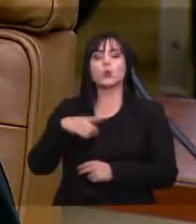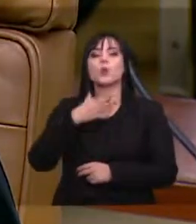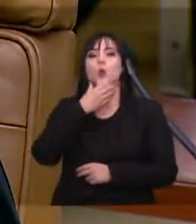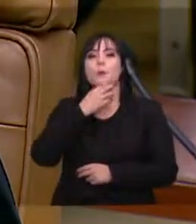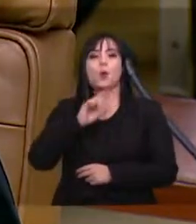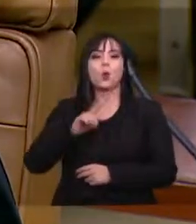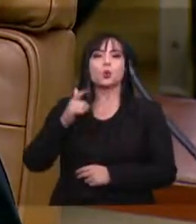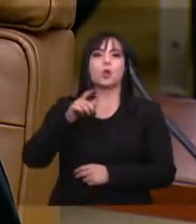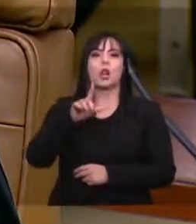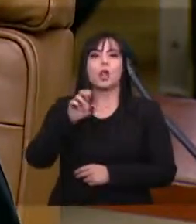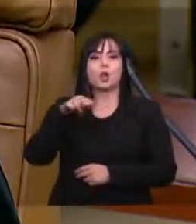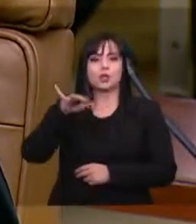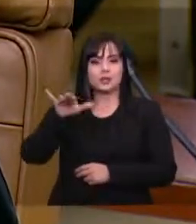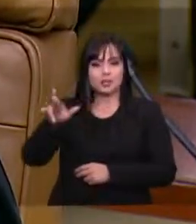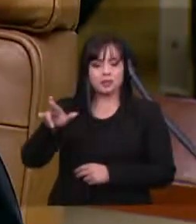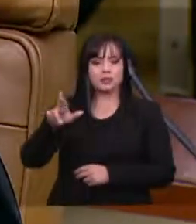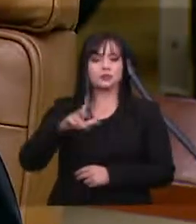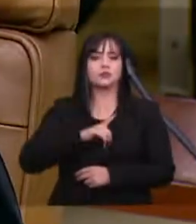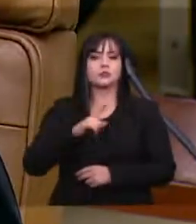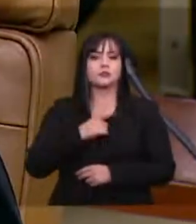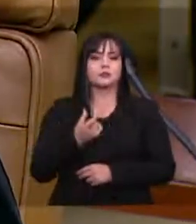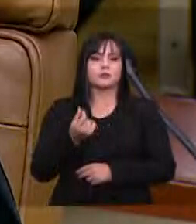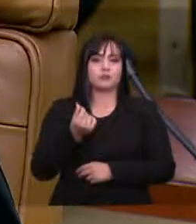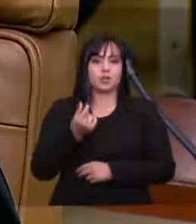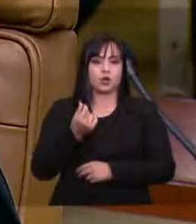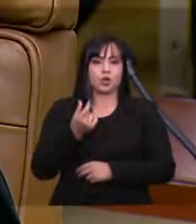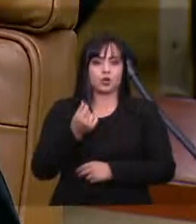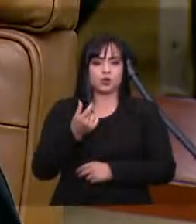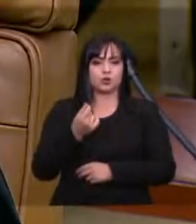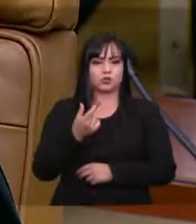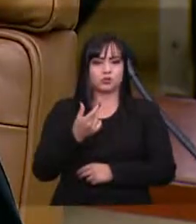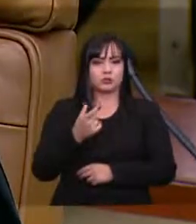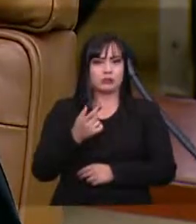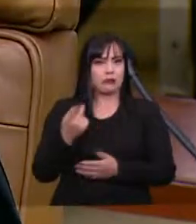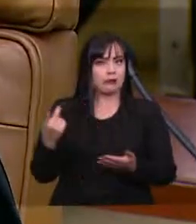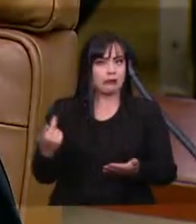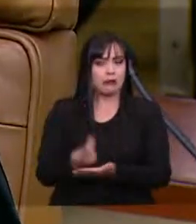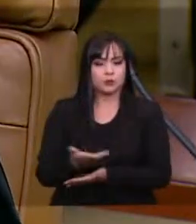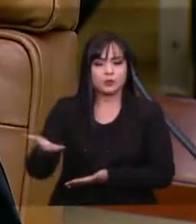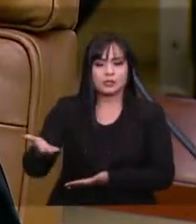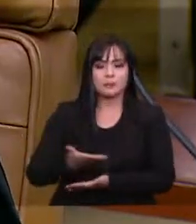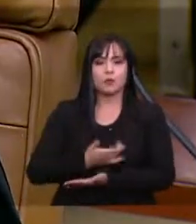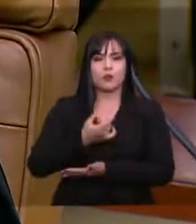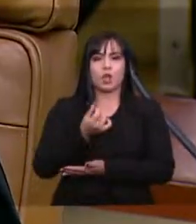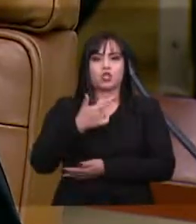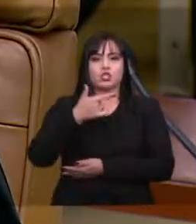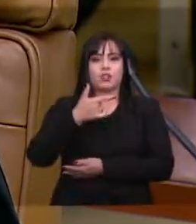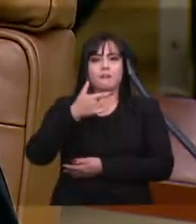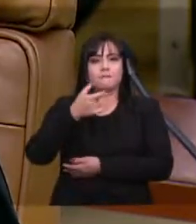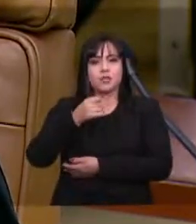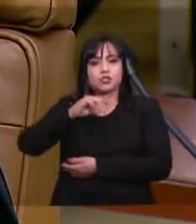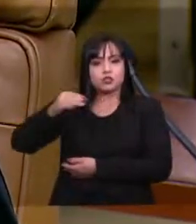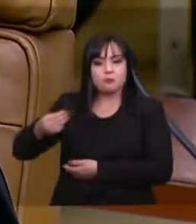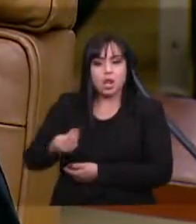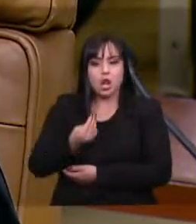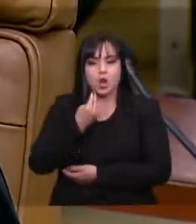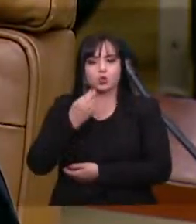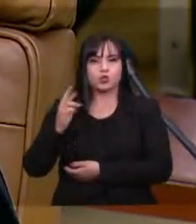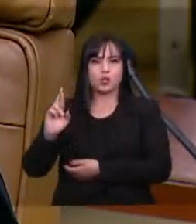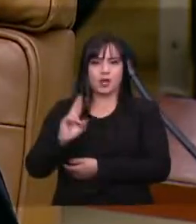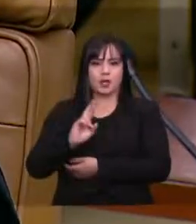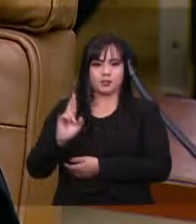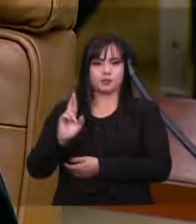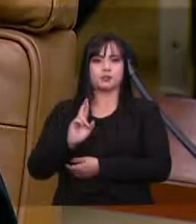Ramos vantagem de vida no valor de vantagem de vida no valor de 20 milhões de reais